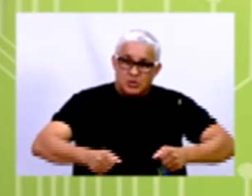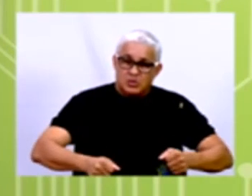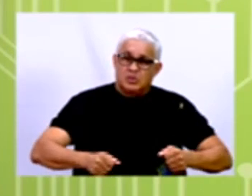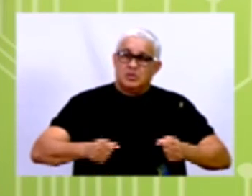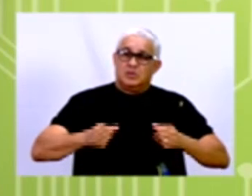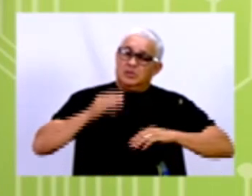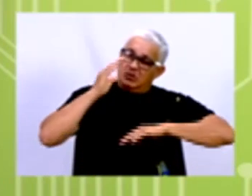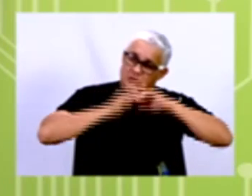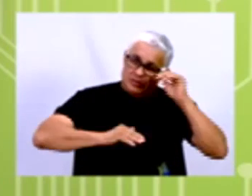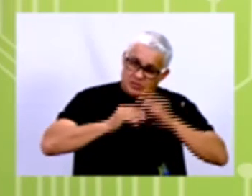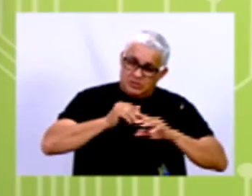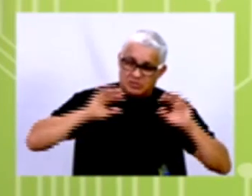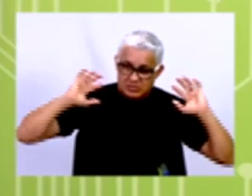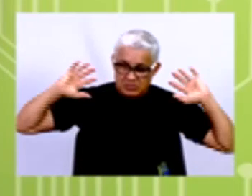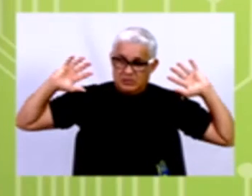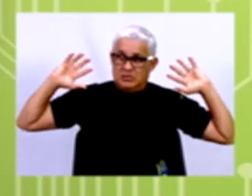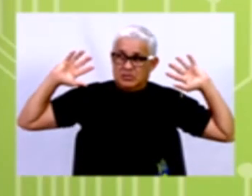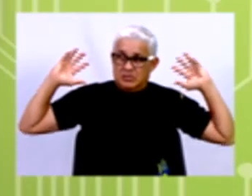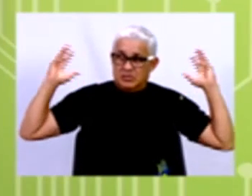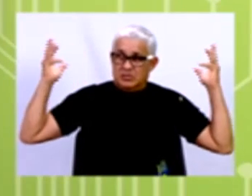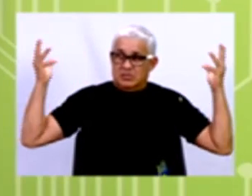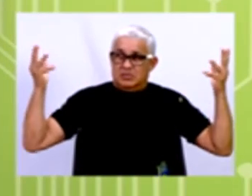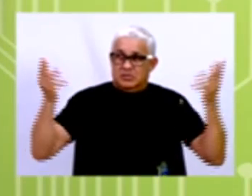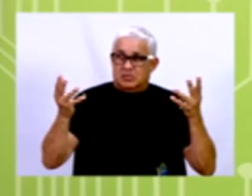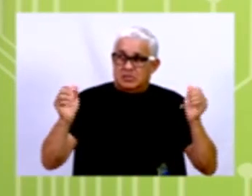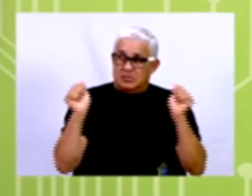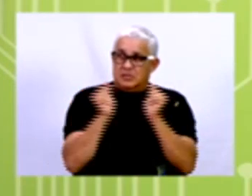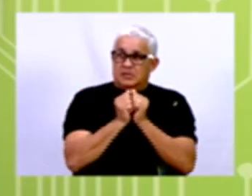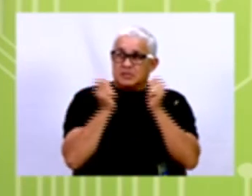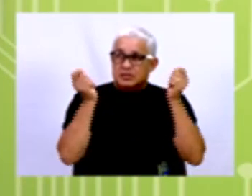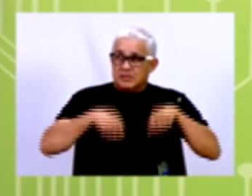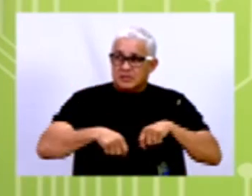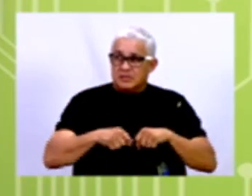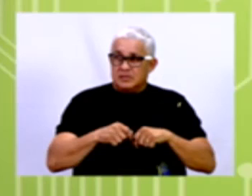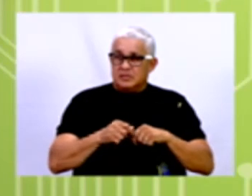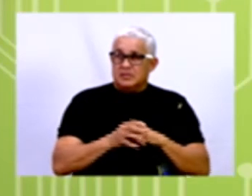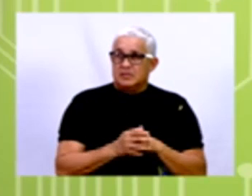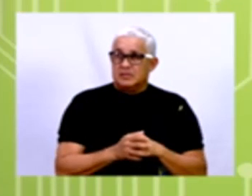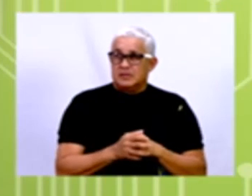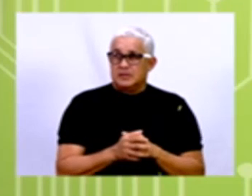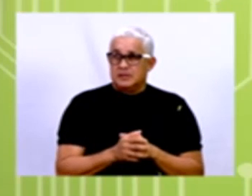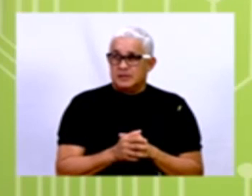profissional extremamente competente que torna possível a realização